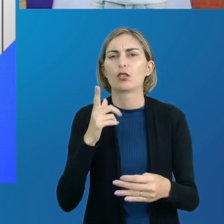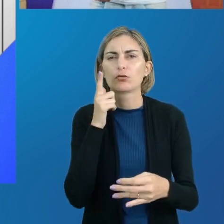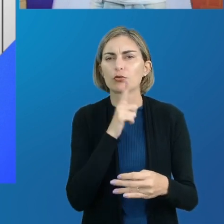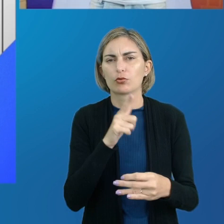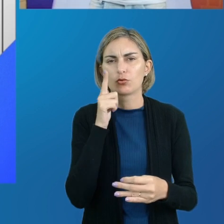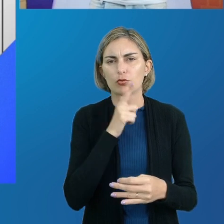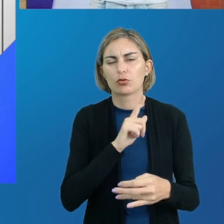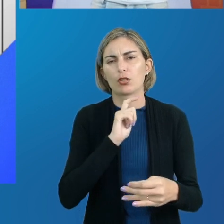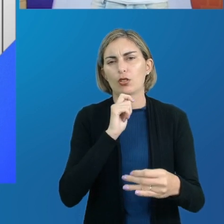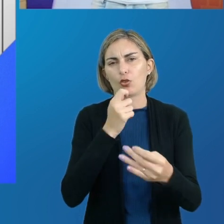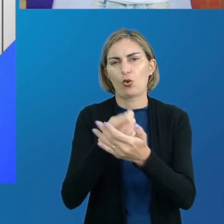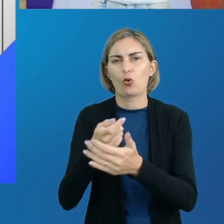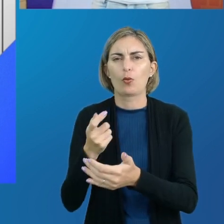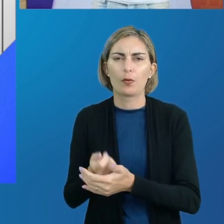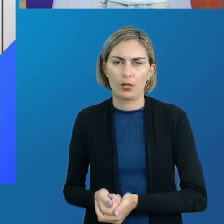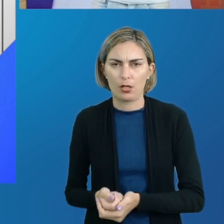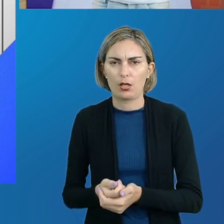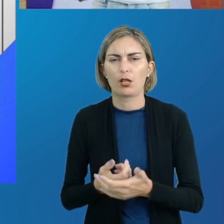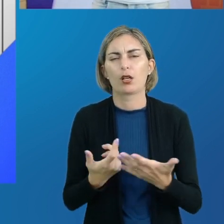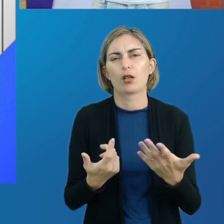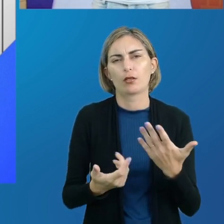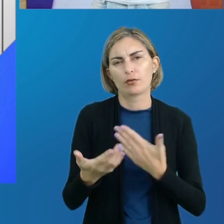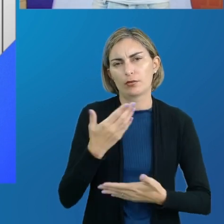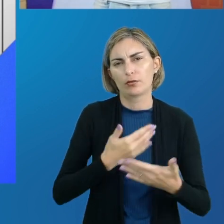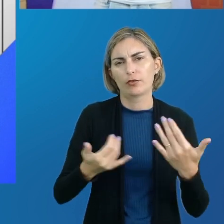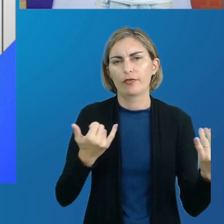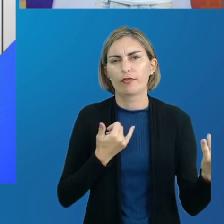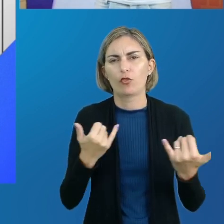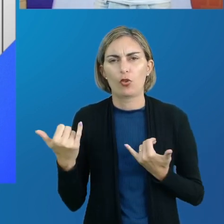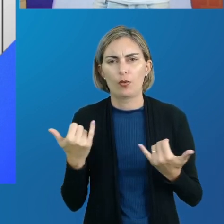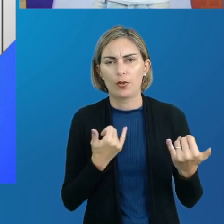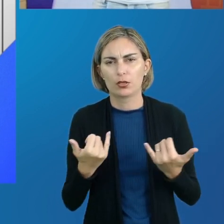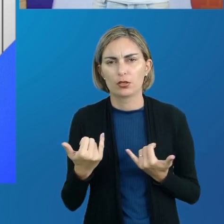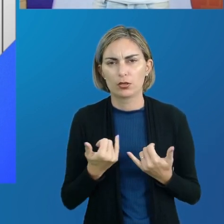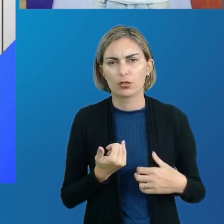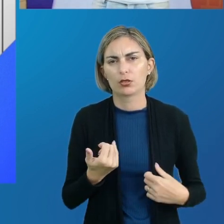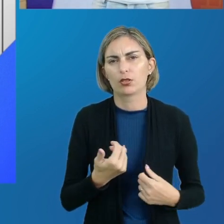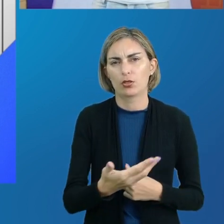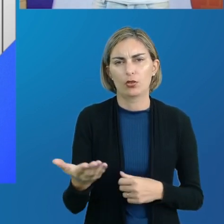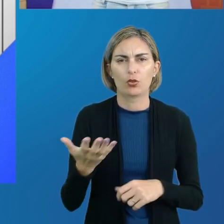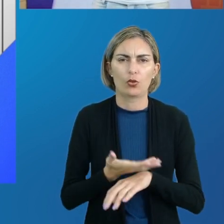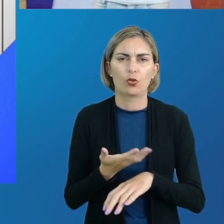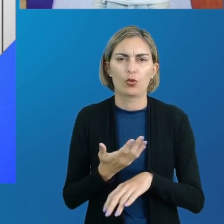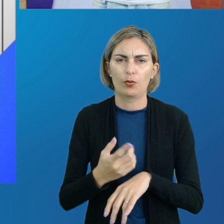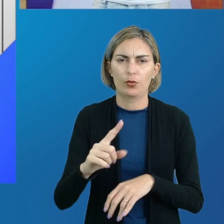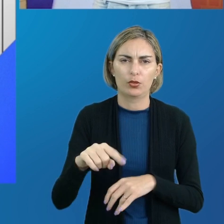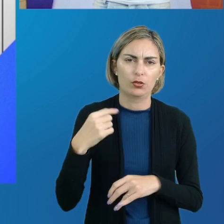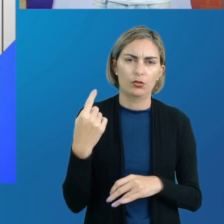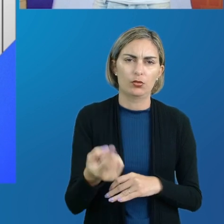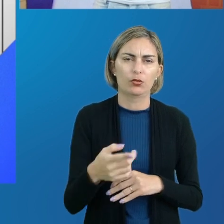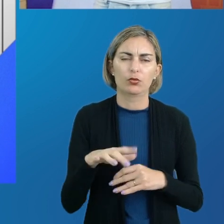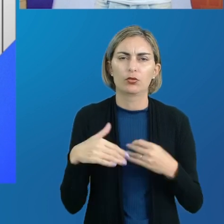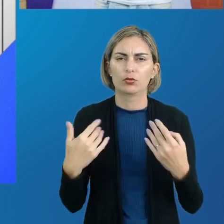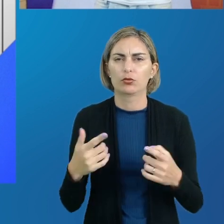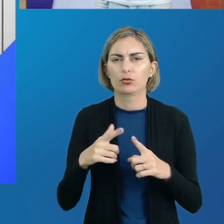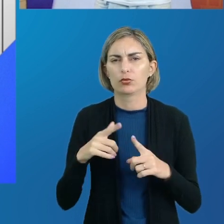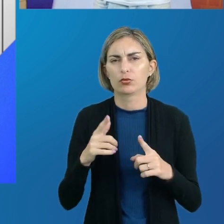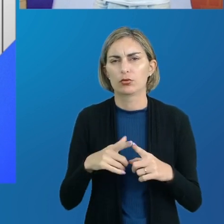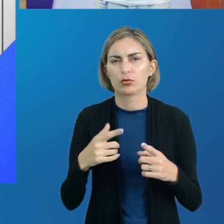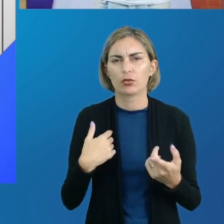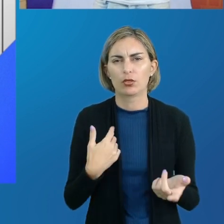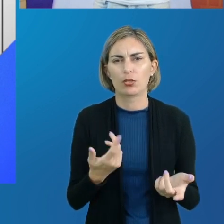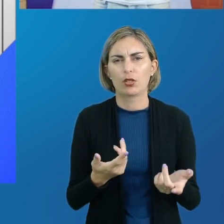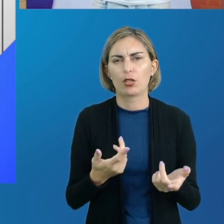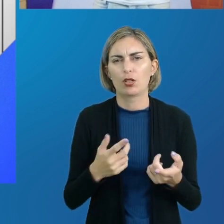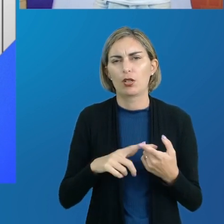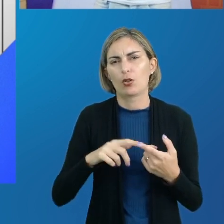consegue comprar. Isso vai ter a ver com a arquitetura da informação, que vai ser falado na competência seguinte. Então, tipo, com o X,